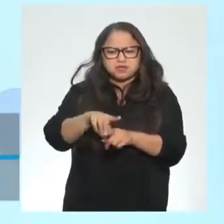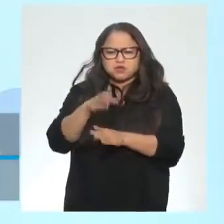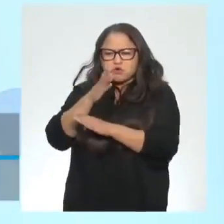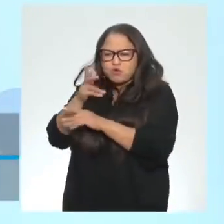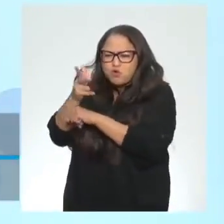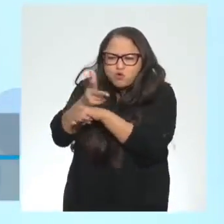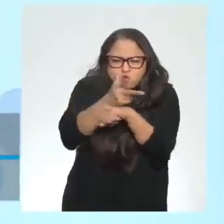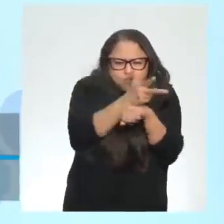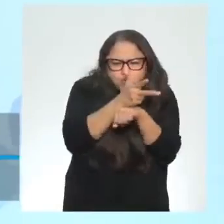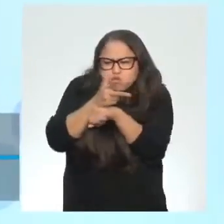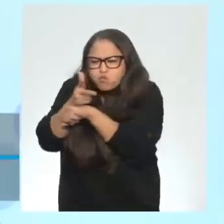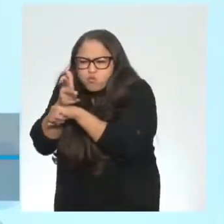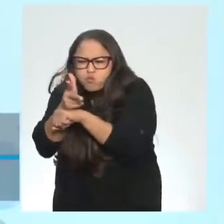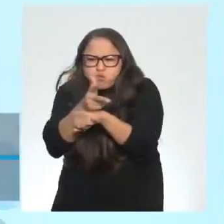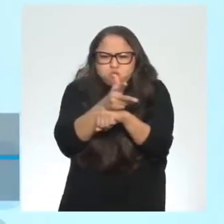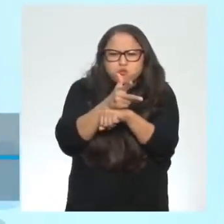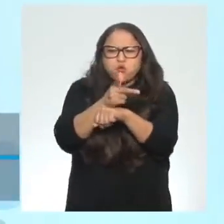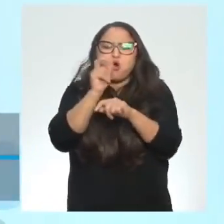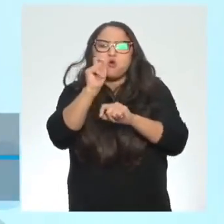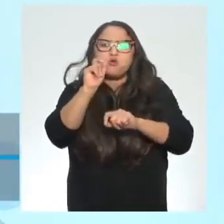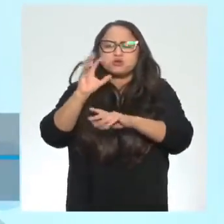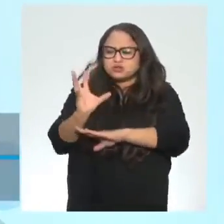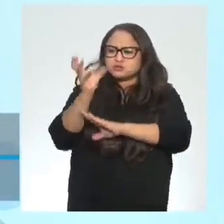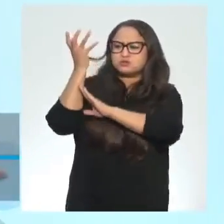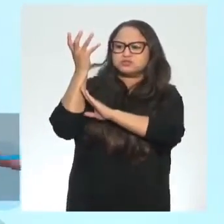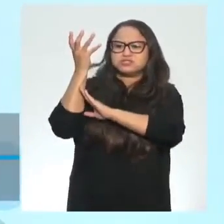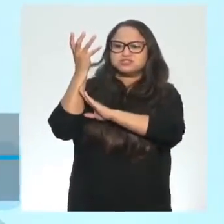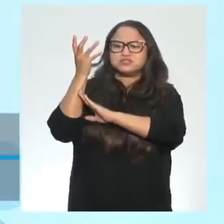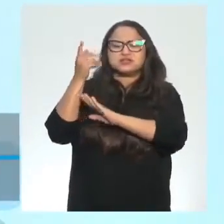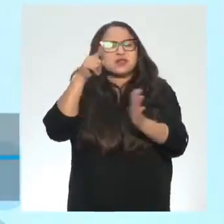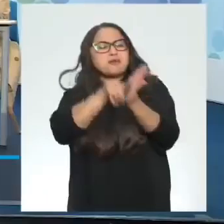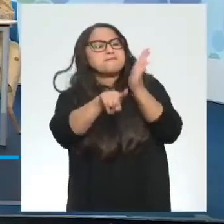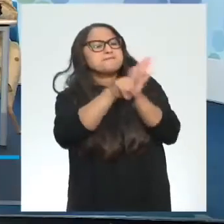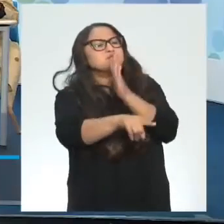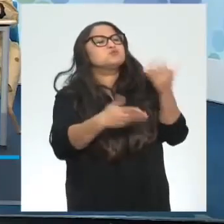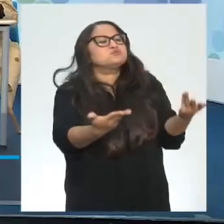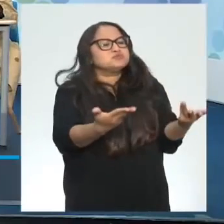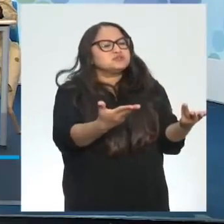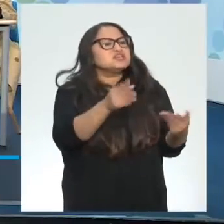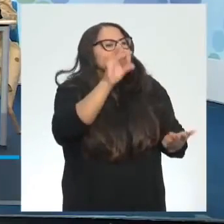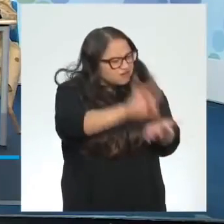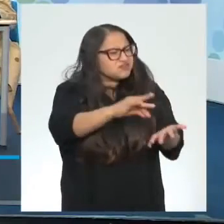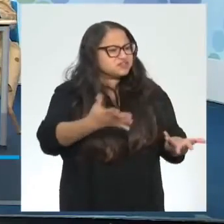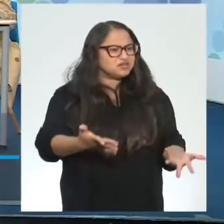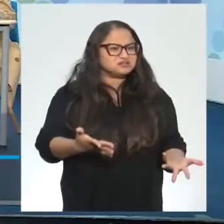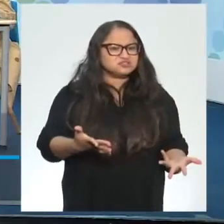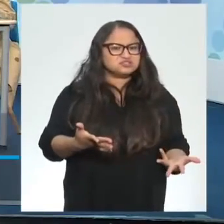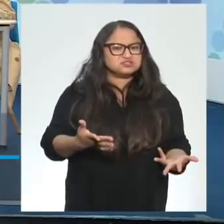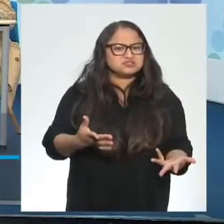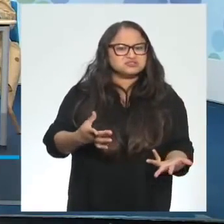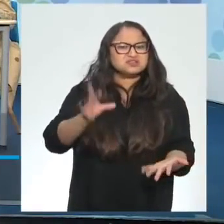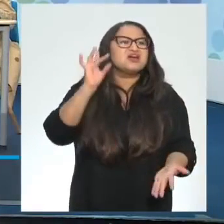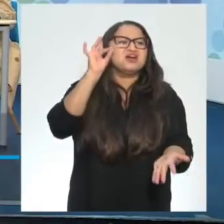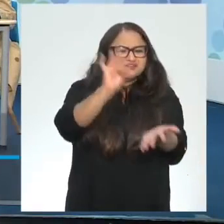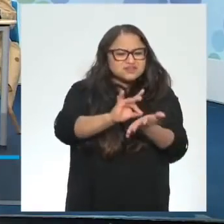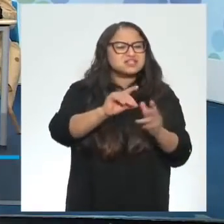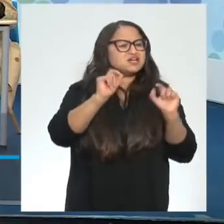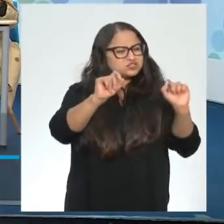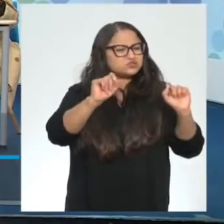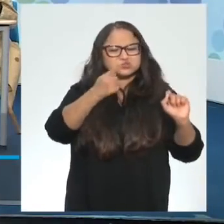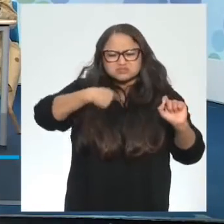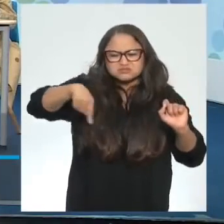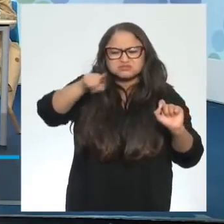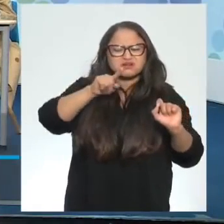comando filmava as suas operações, e eles perguntam, professora Luíse, se é real, se é verdade aquilo que a gente está